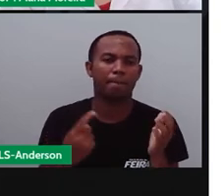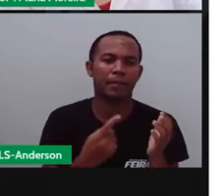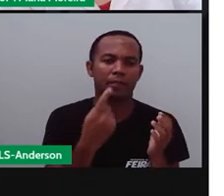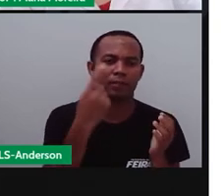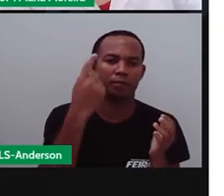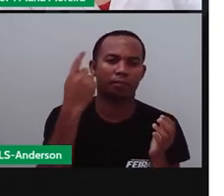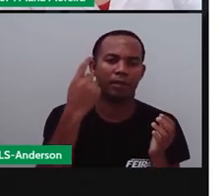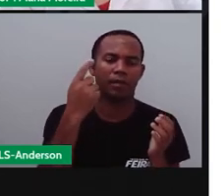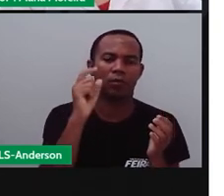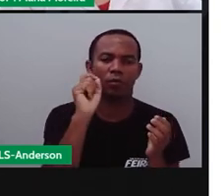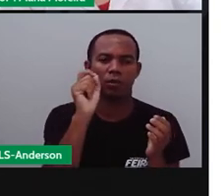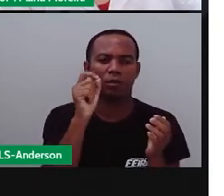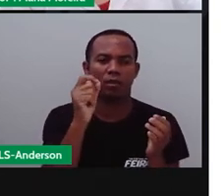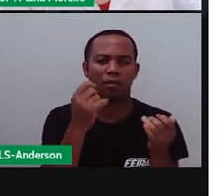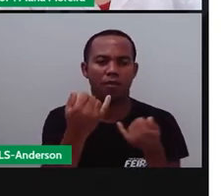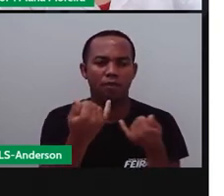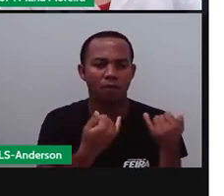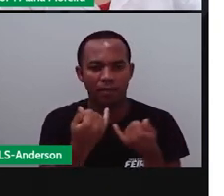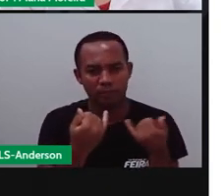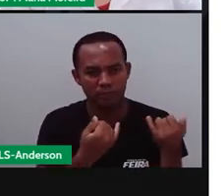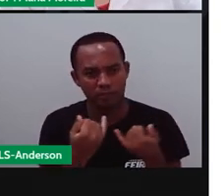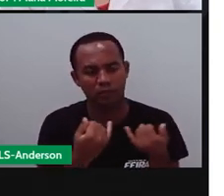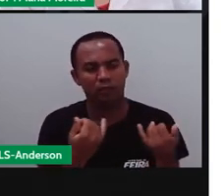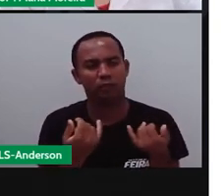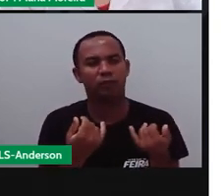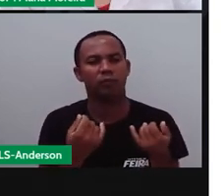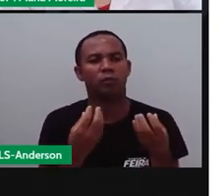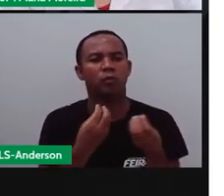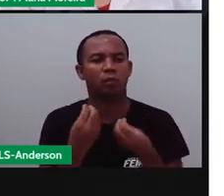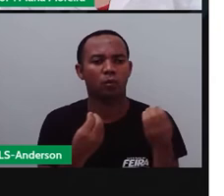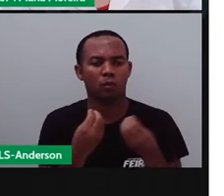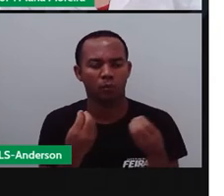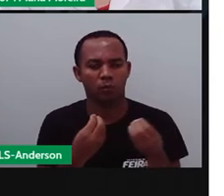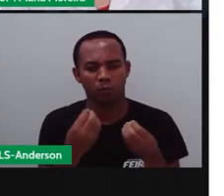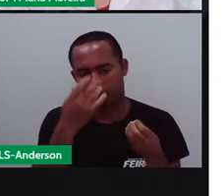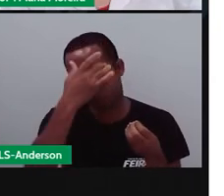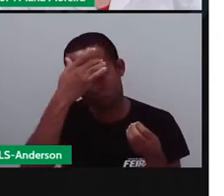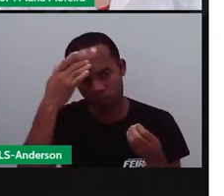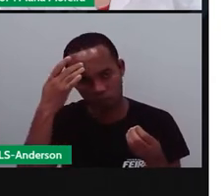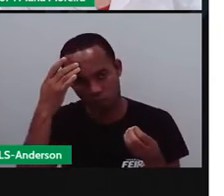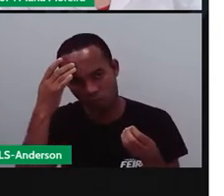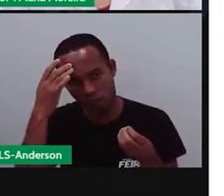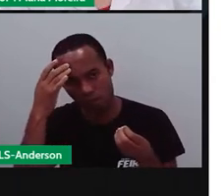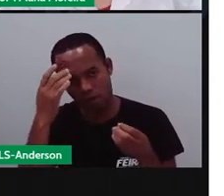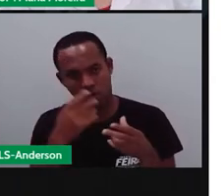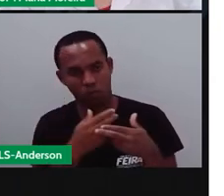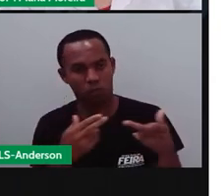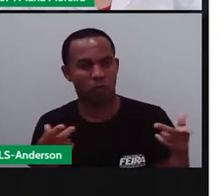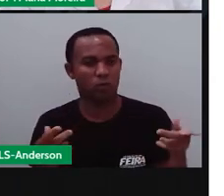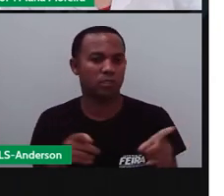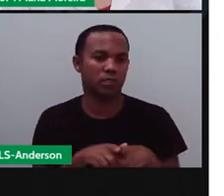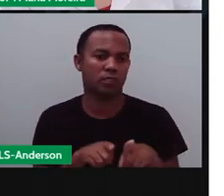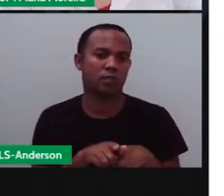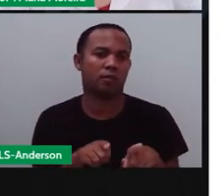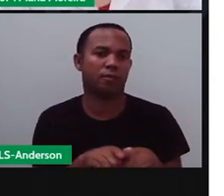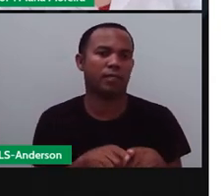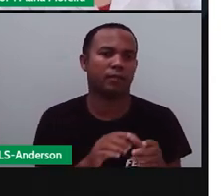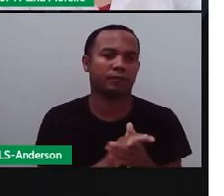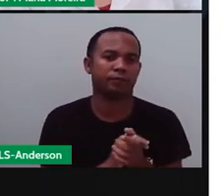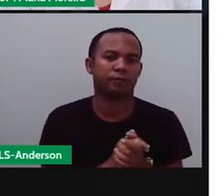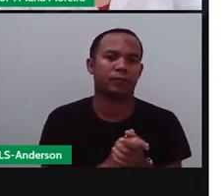o quê? A informação. Informar as pessoas sobre o quê? Sobre alguma coisa,